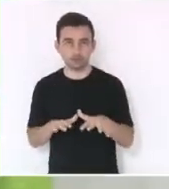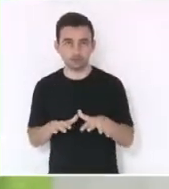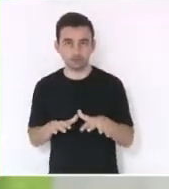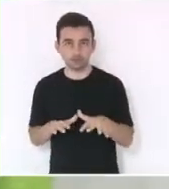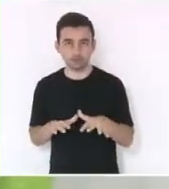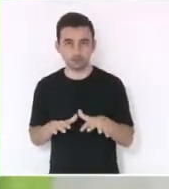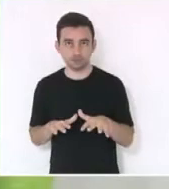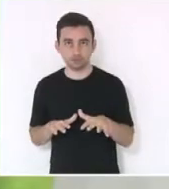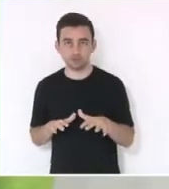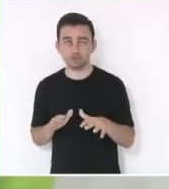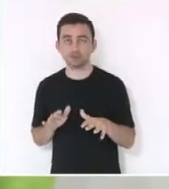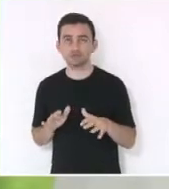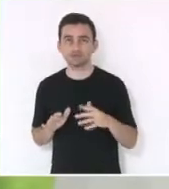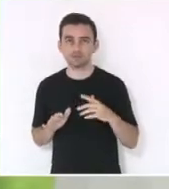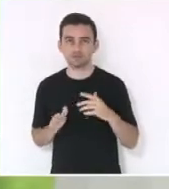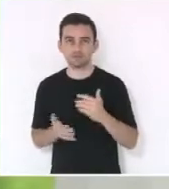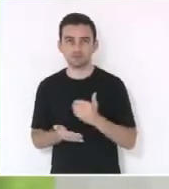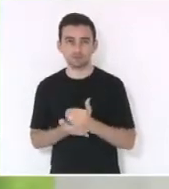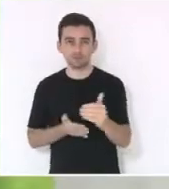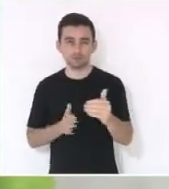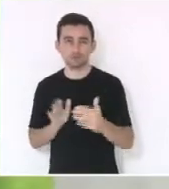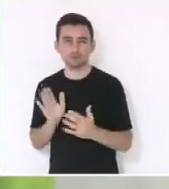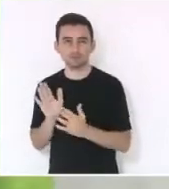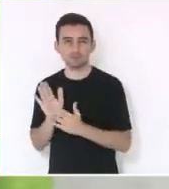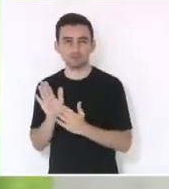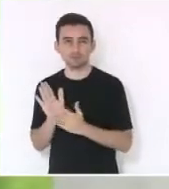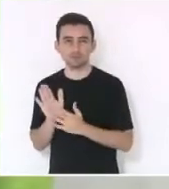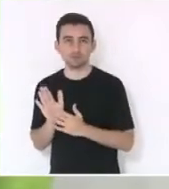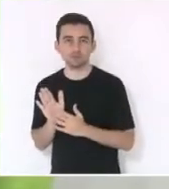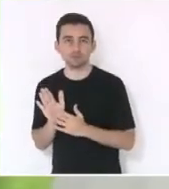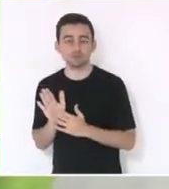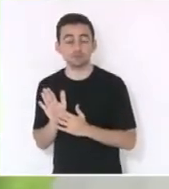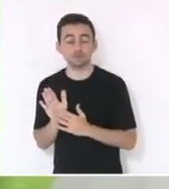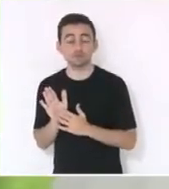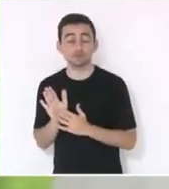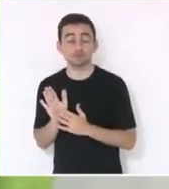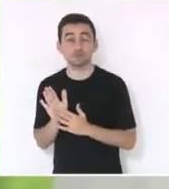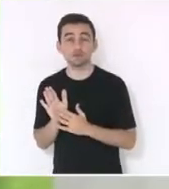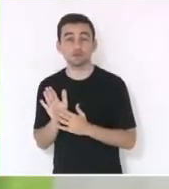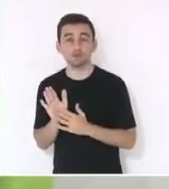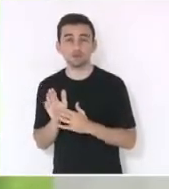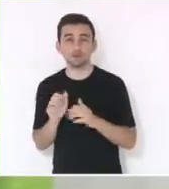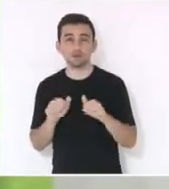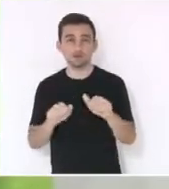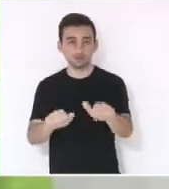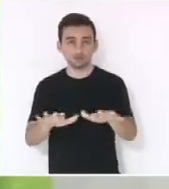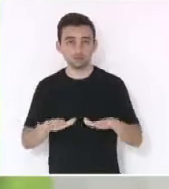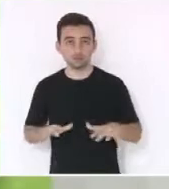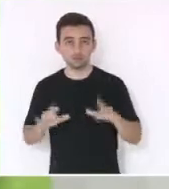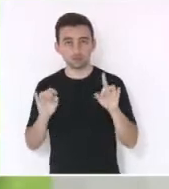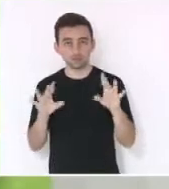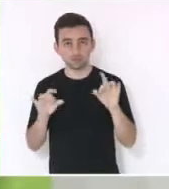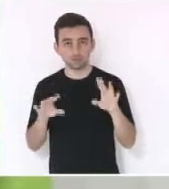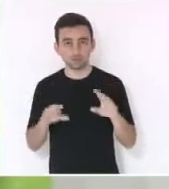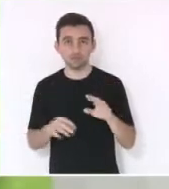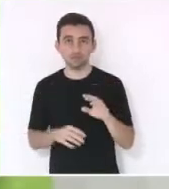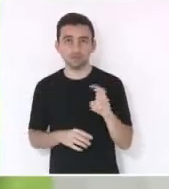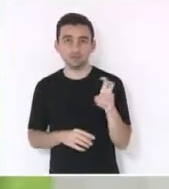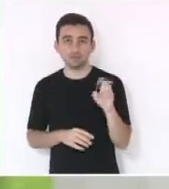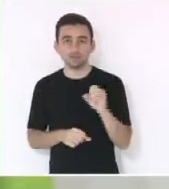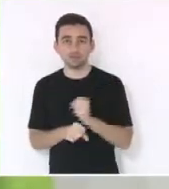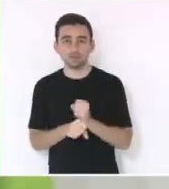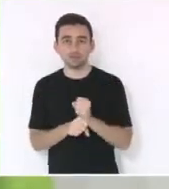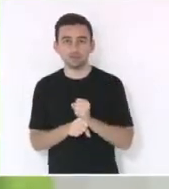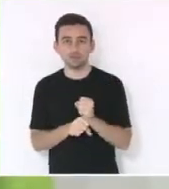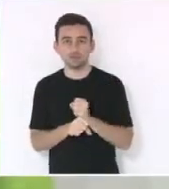adentrou com uma proposição para se fazer uma sessão solene em homenagem ao cinquentenário da nossa universidade,